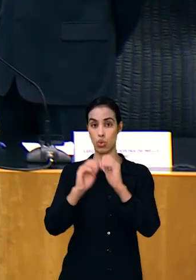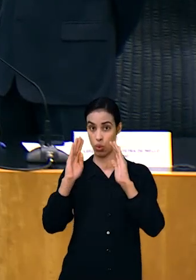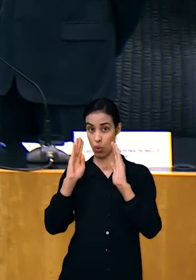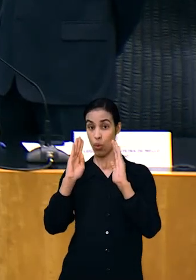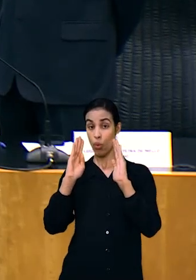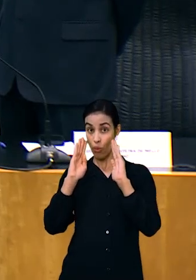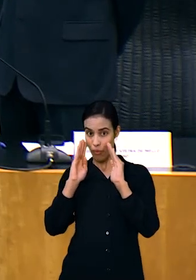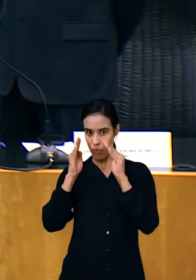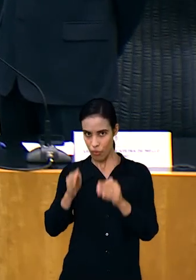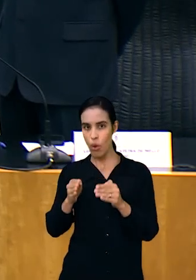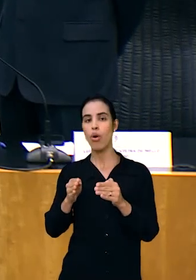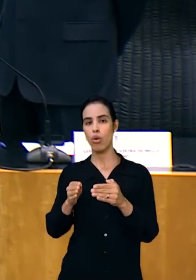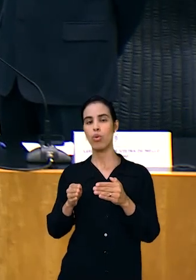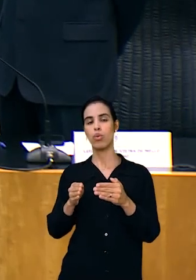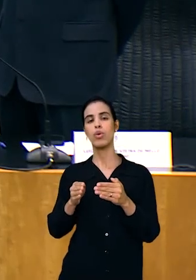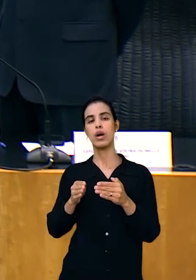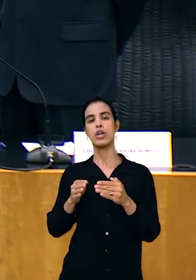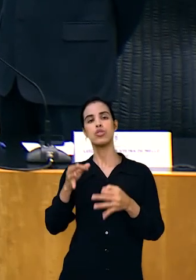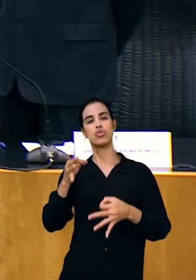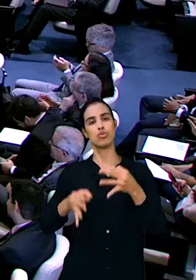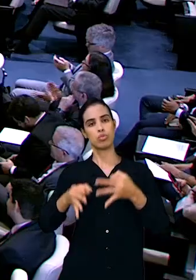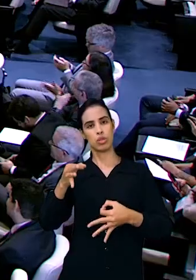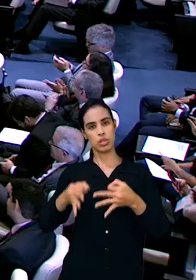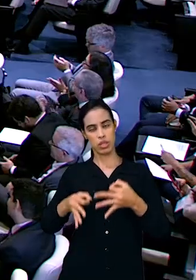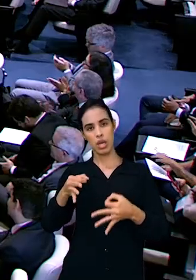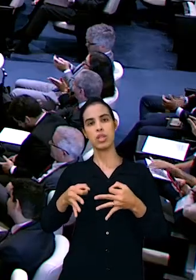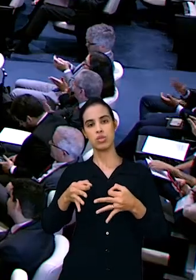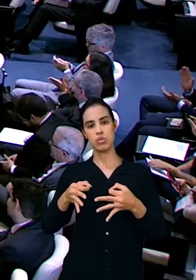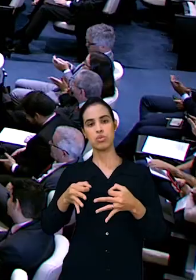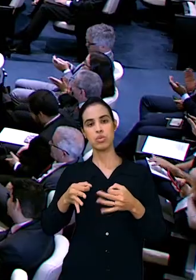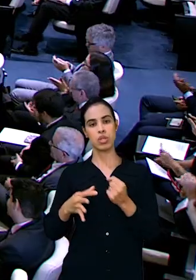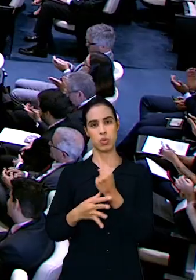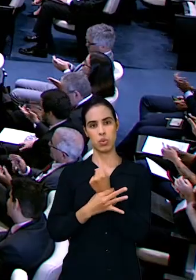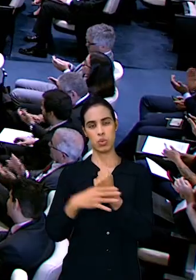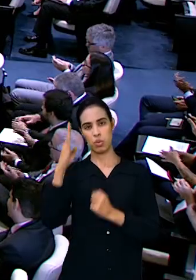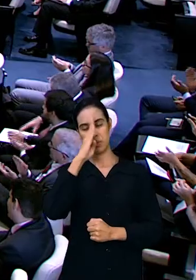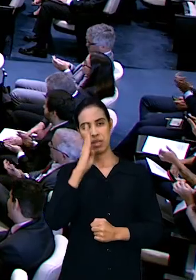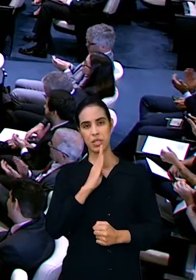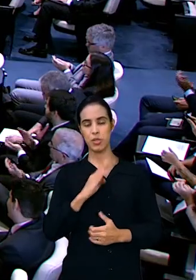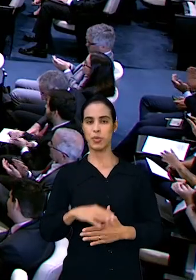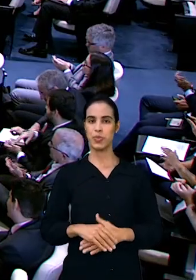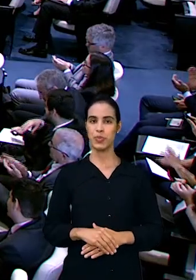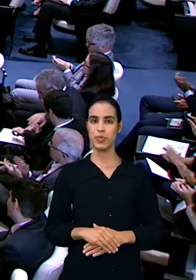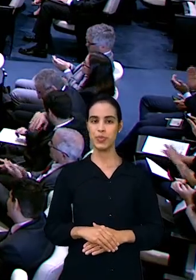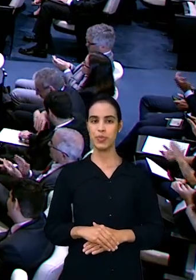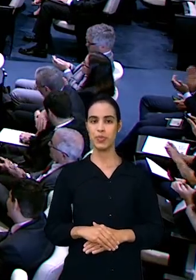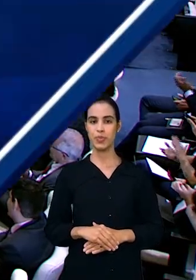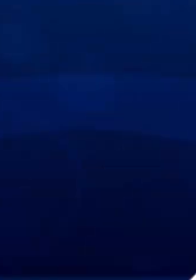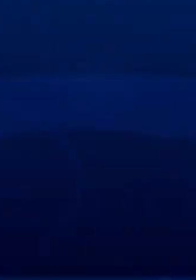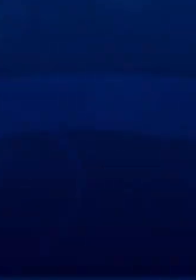de soluções voltadas à qualificação da prestação jurisdicional no Brasil.